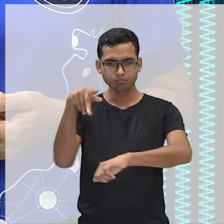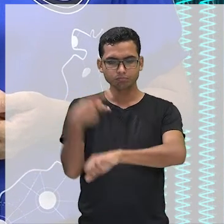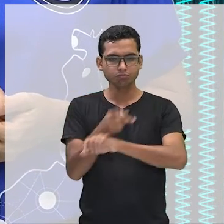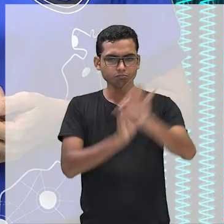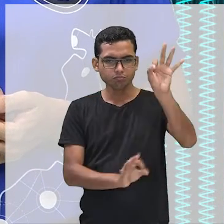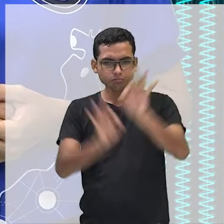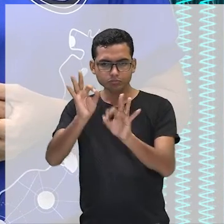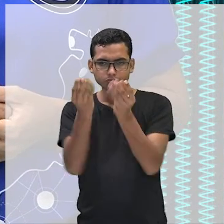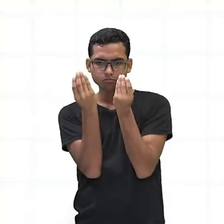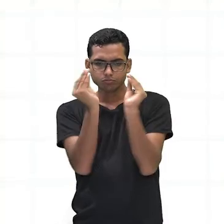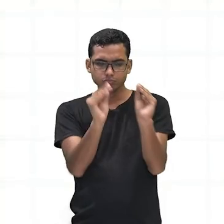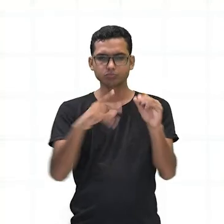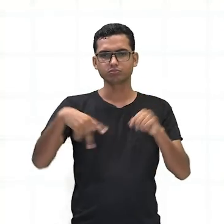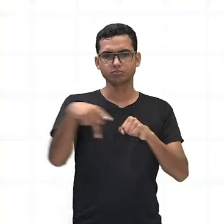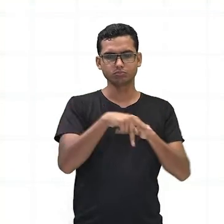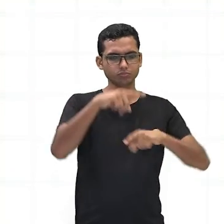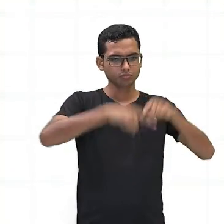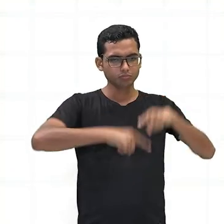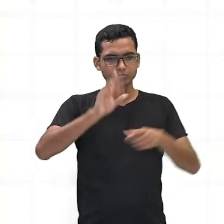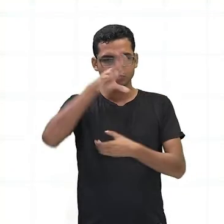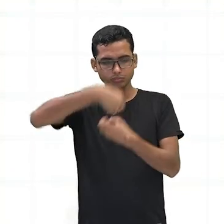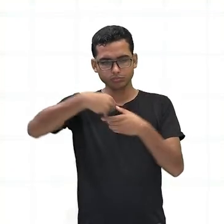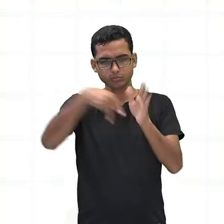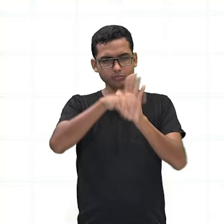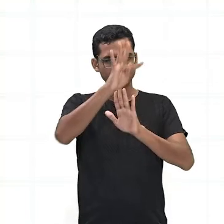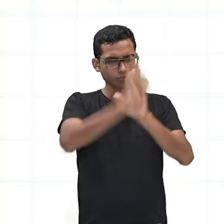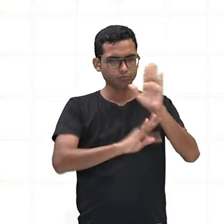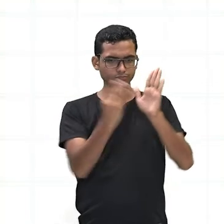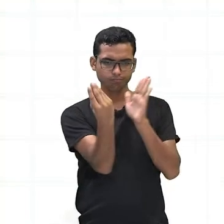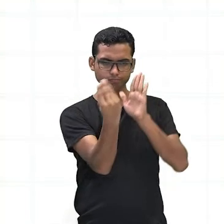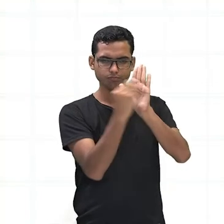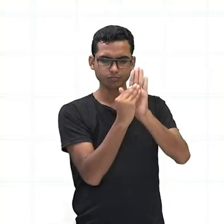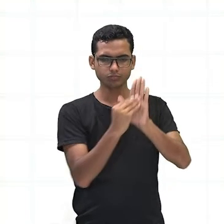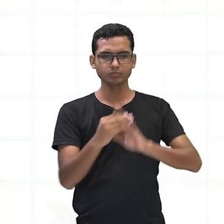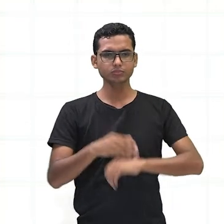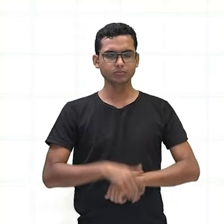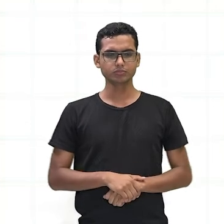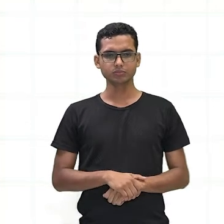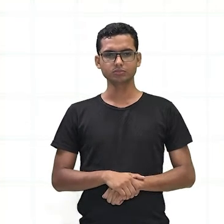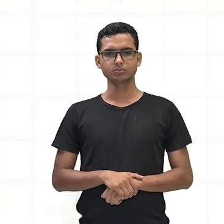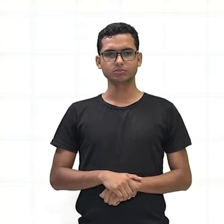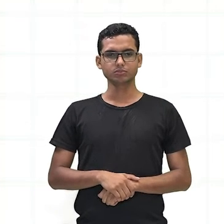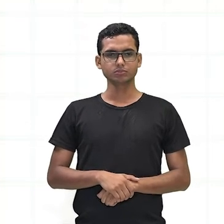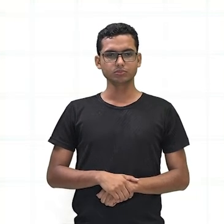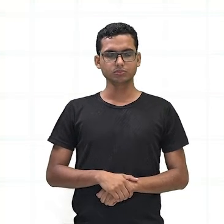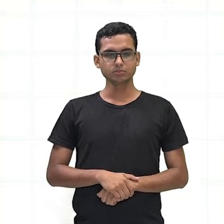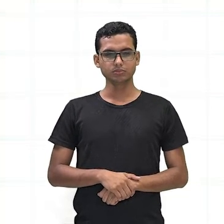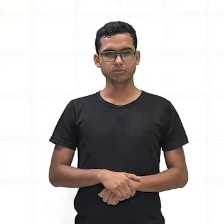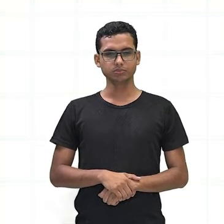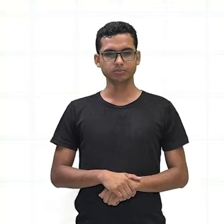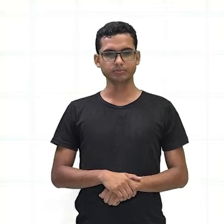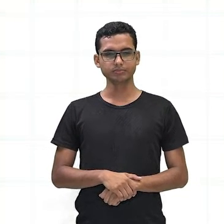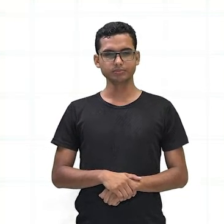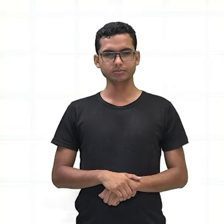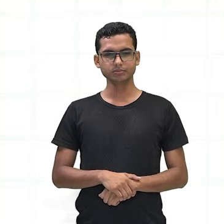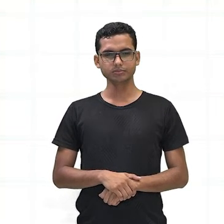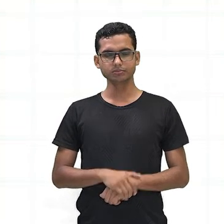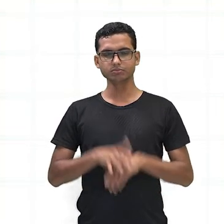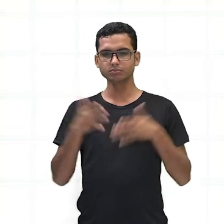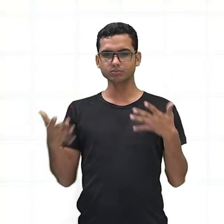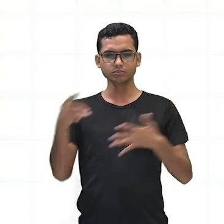dentro do texto. Acompanhe. Então, os pronomes que nós vamos utilizar são esses aqui, ó.